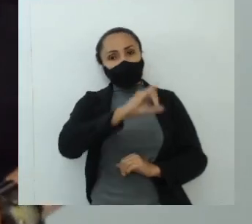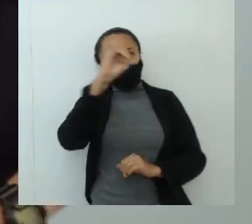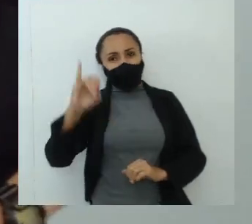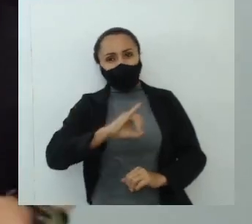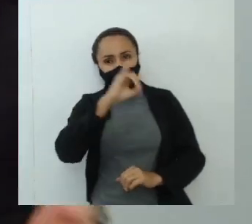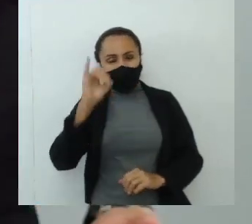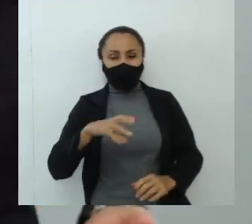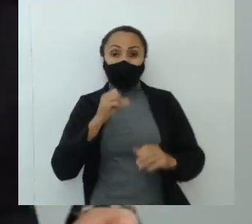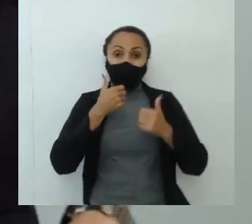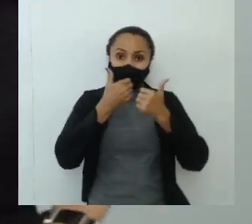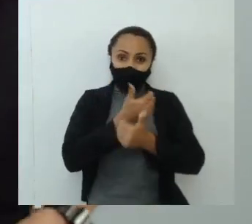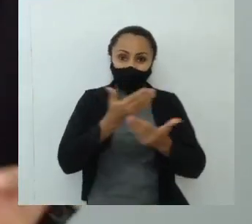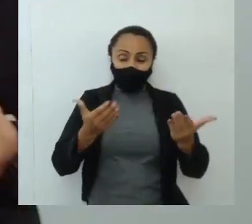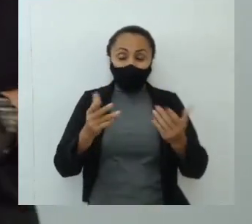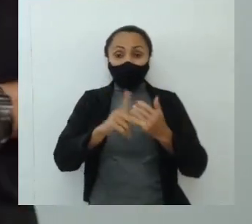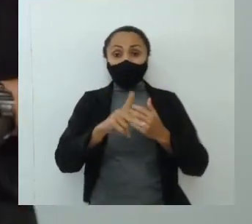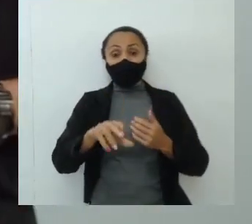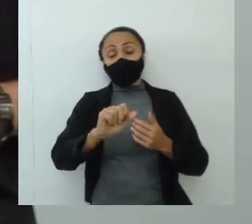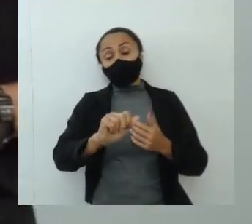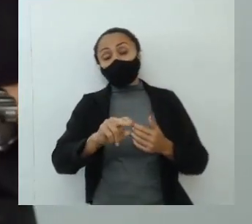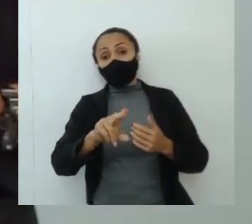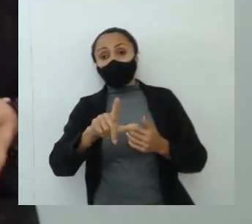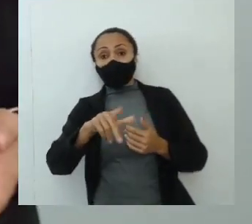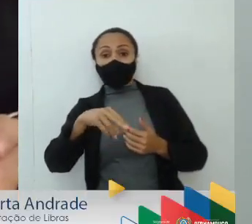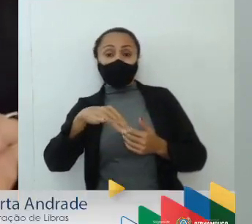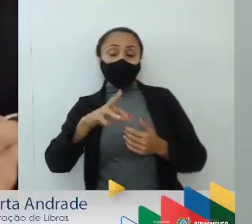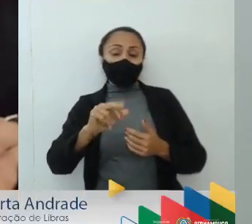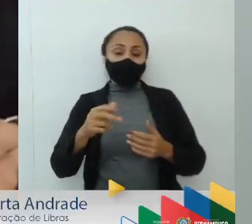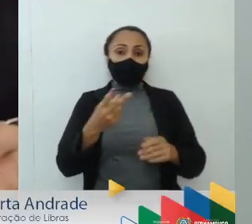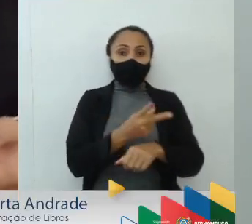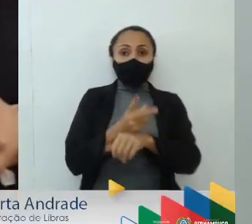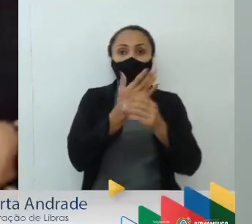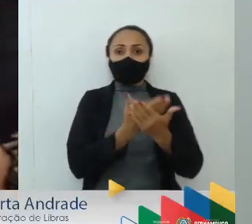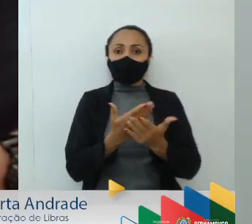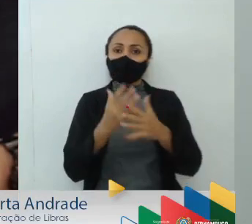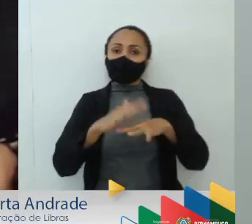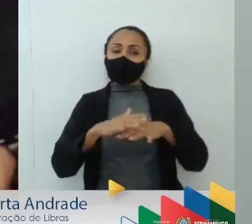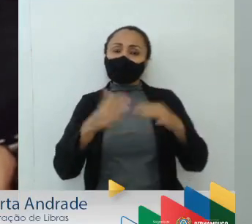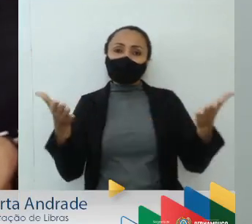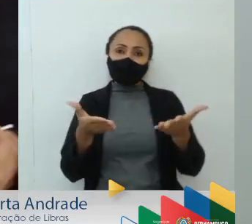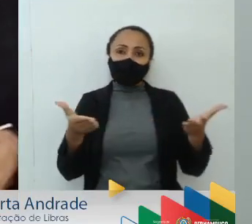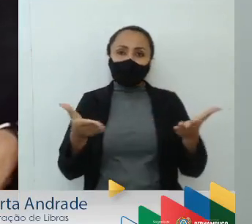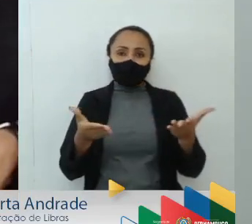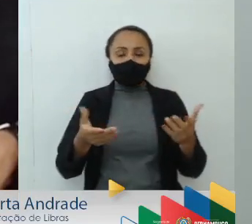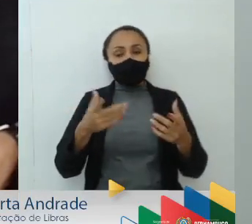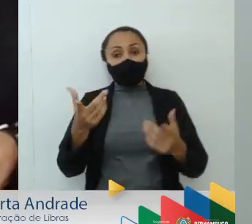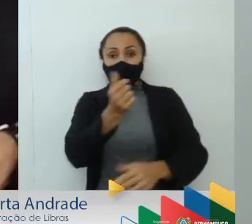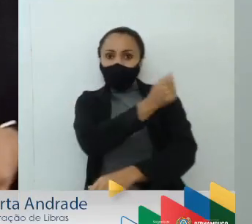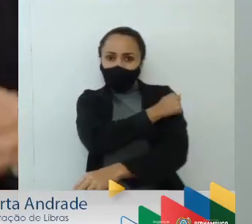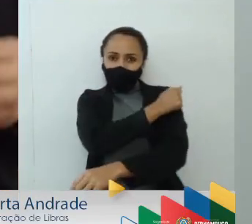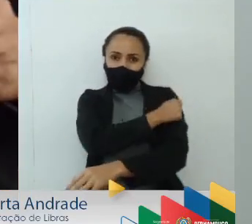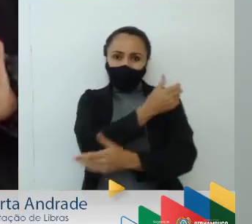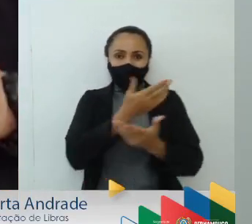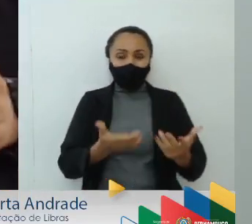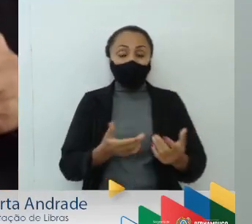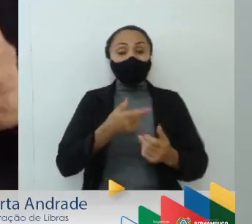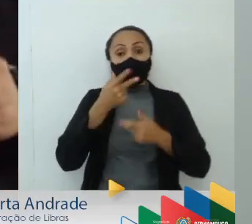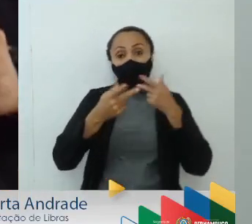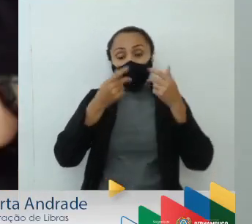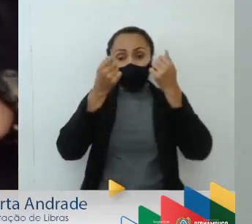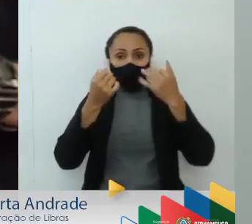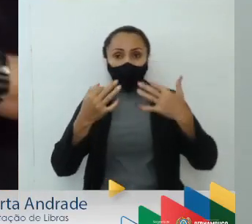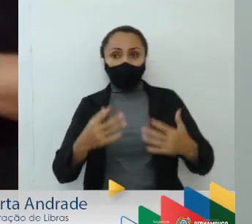Olá pessoal, tudo bem? Professor Almir Serpa para a videoaula de matemática, hoje com você do oitavo ano, vamos falar